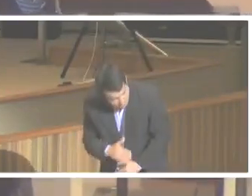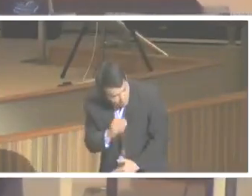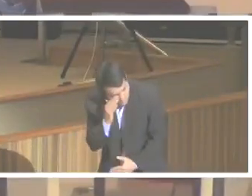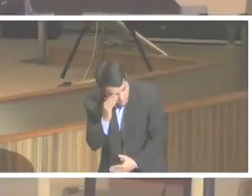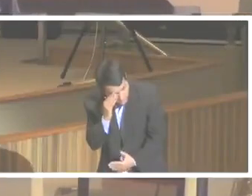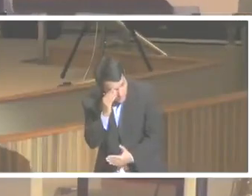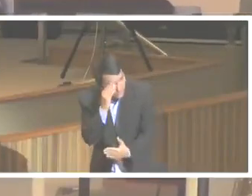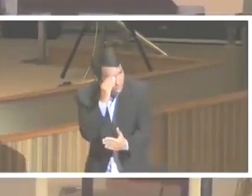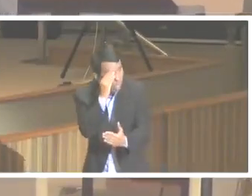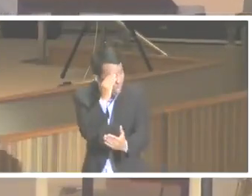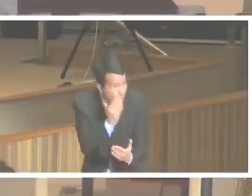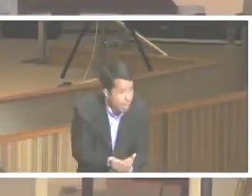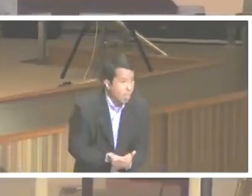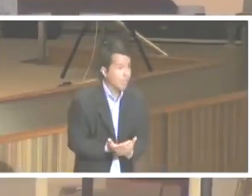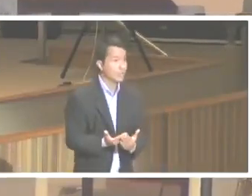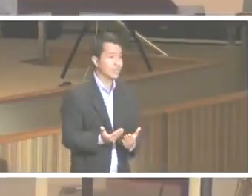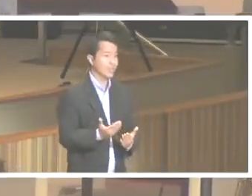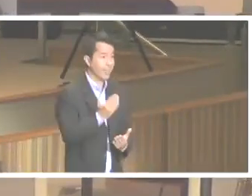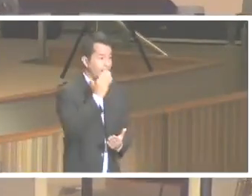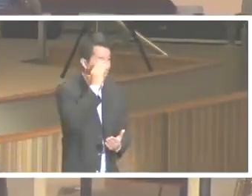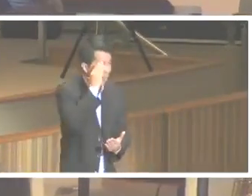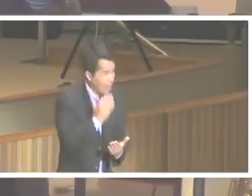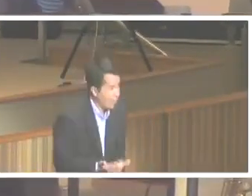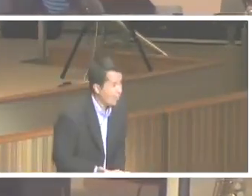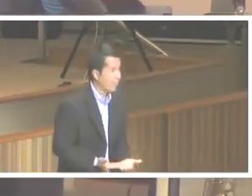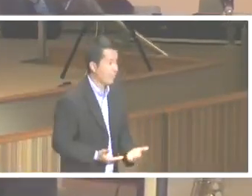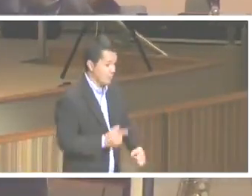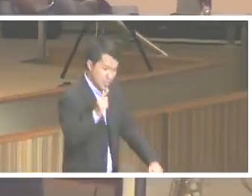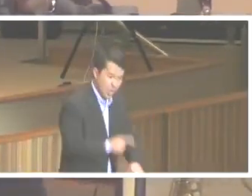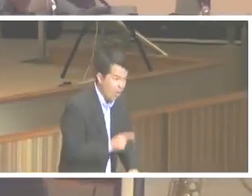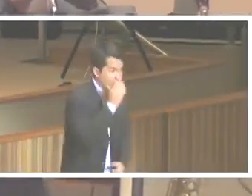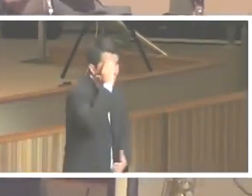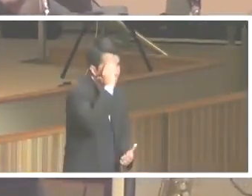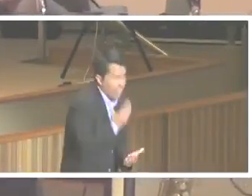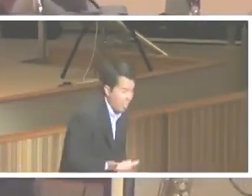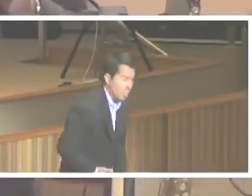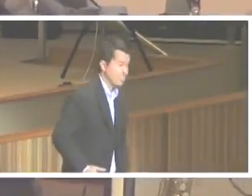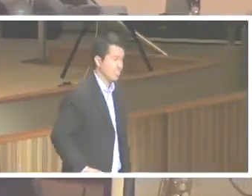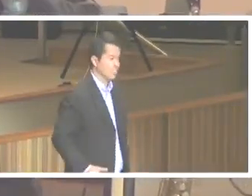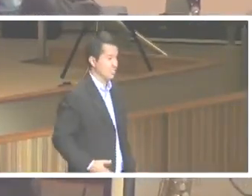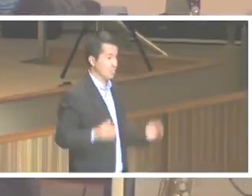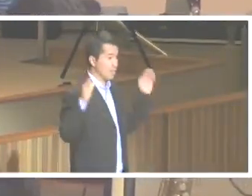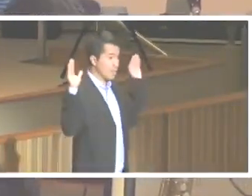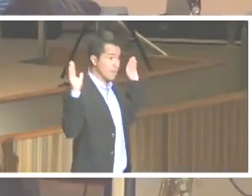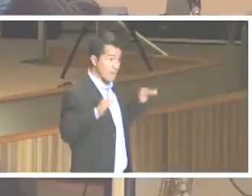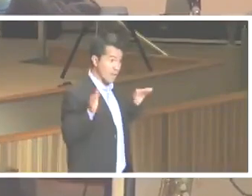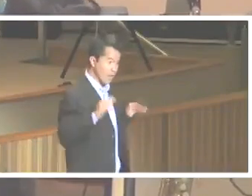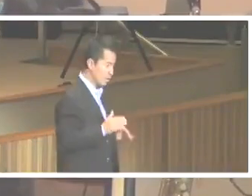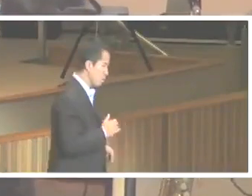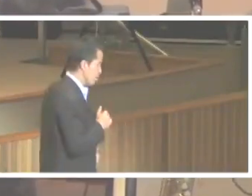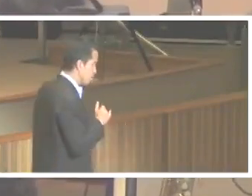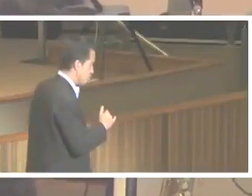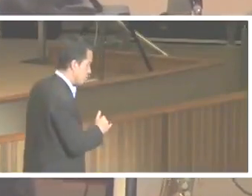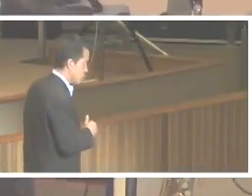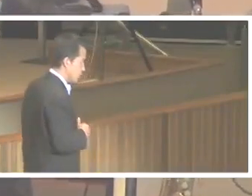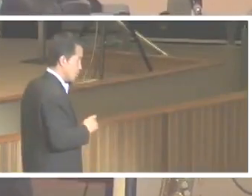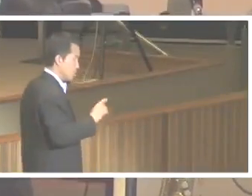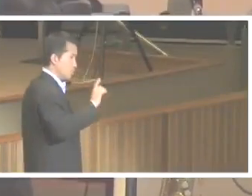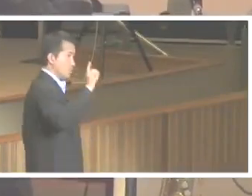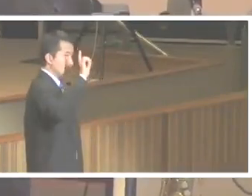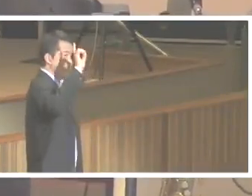anjo vai dizer para ela é é não há nada impossível diante das promessas de deus